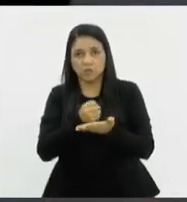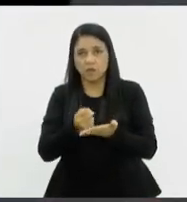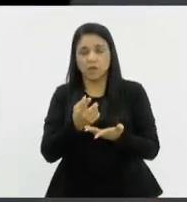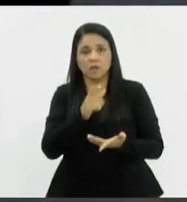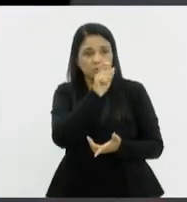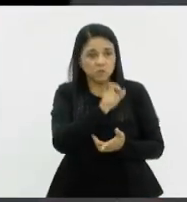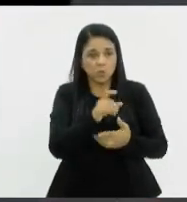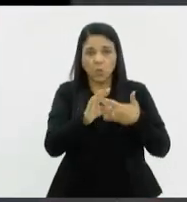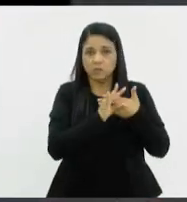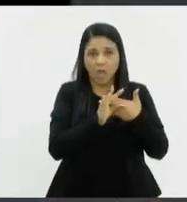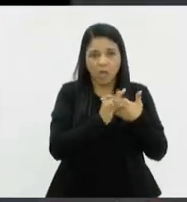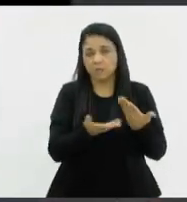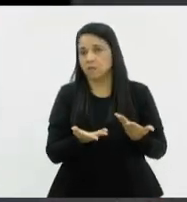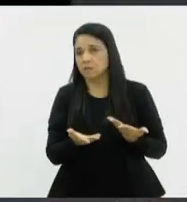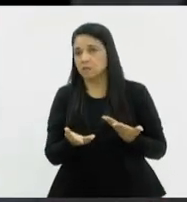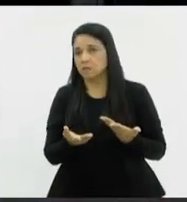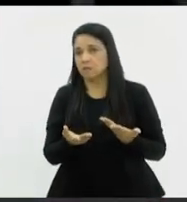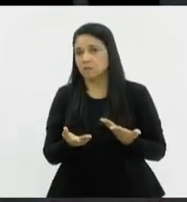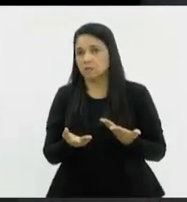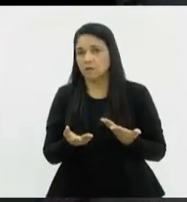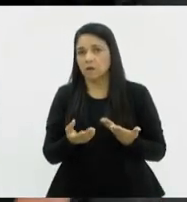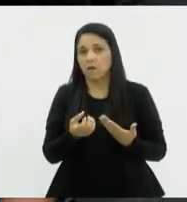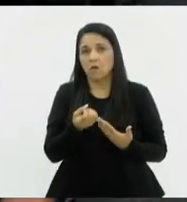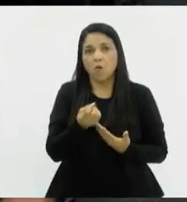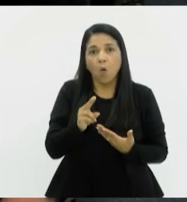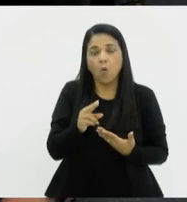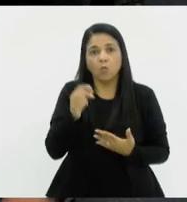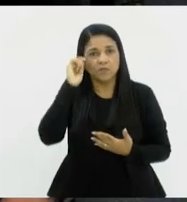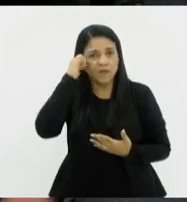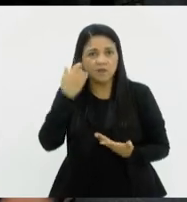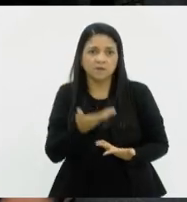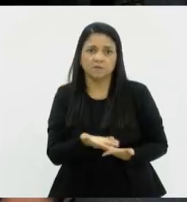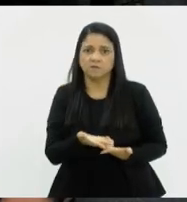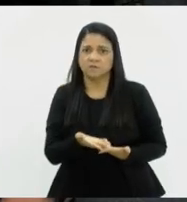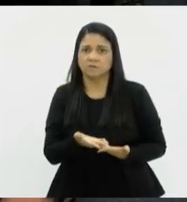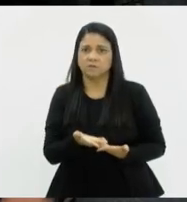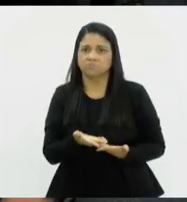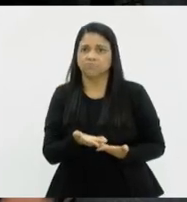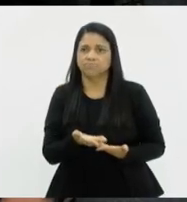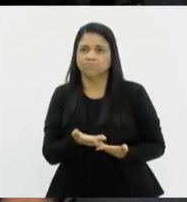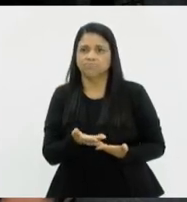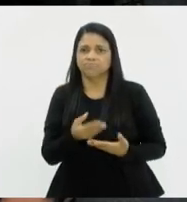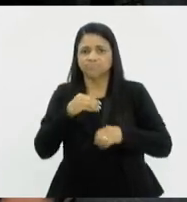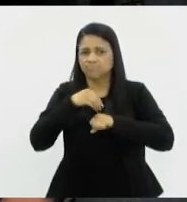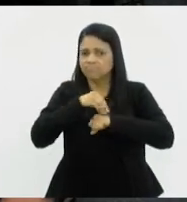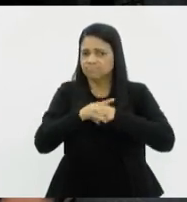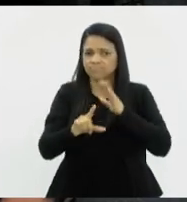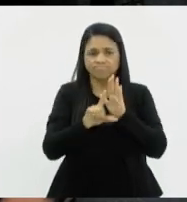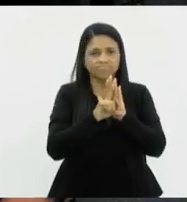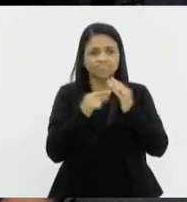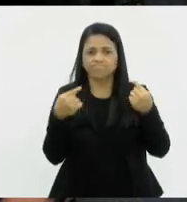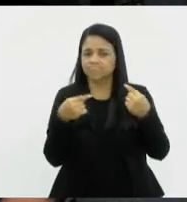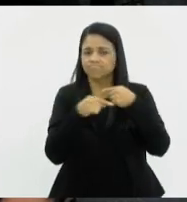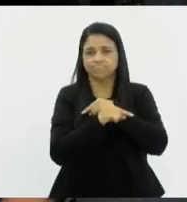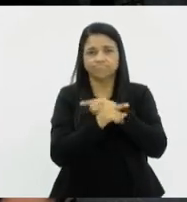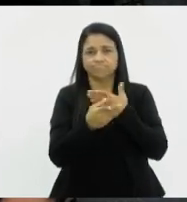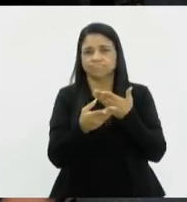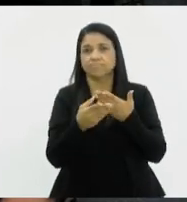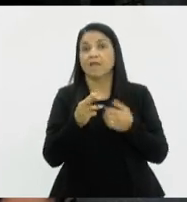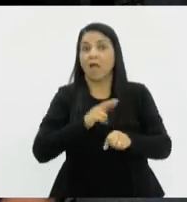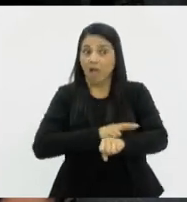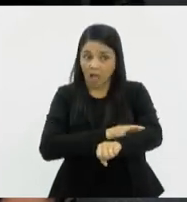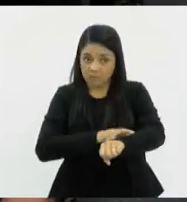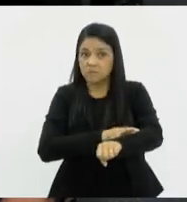pessoas técnicas e negras. Então, isso aí é uma indicação legislativa que, inclusive, é